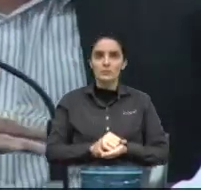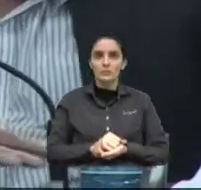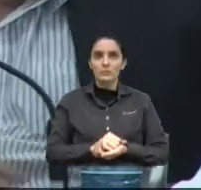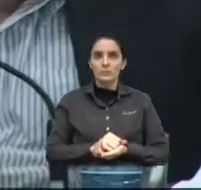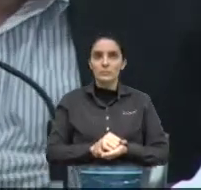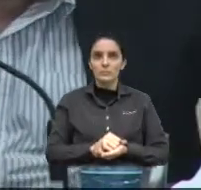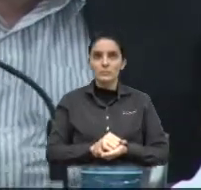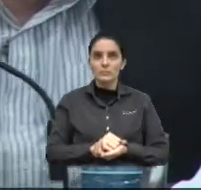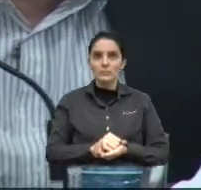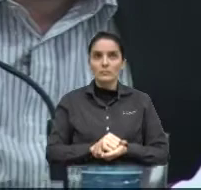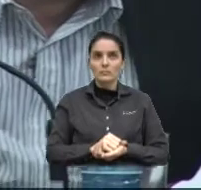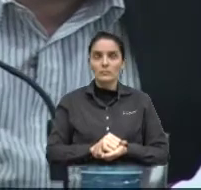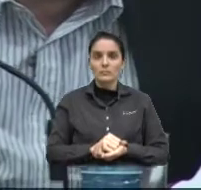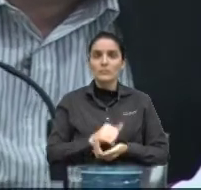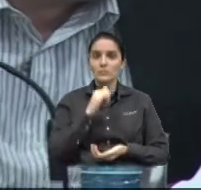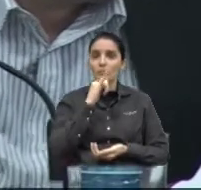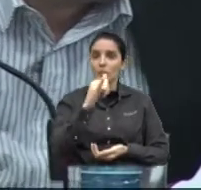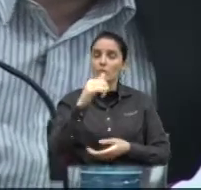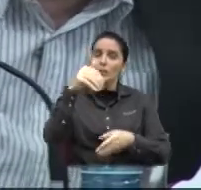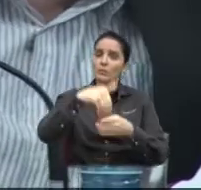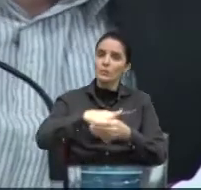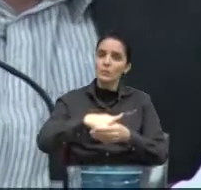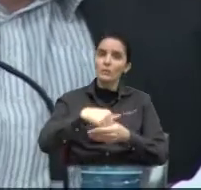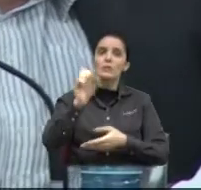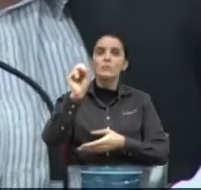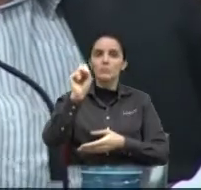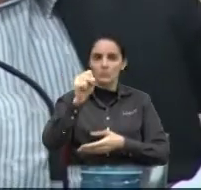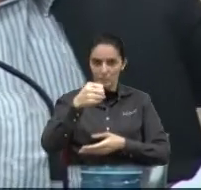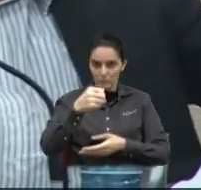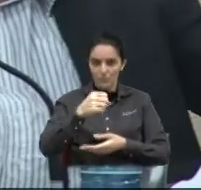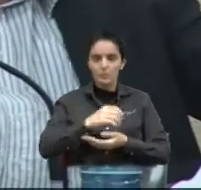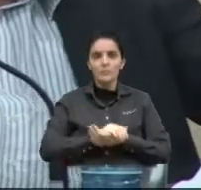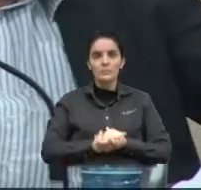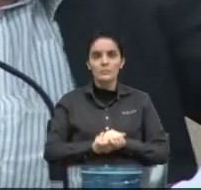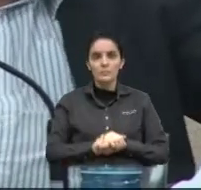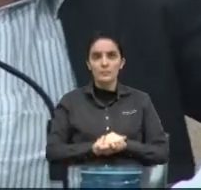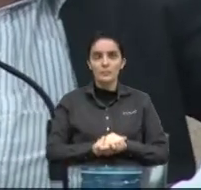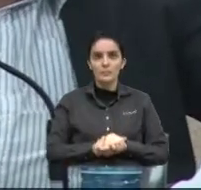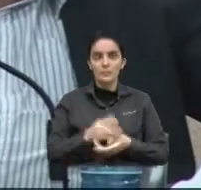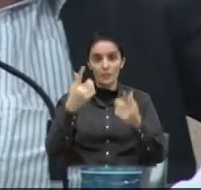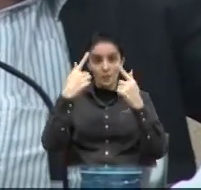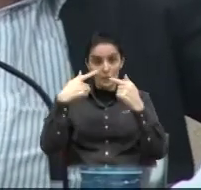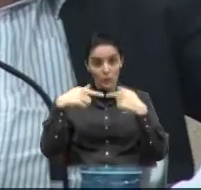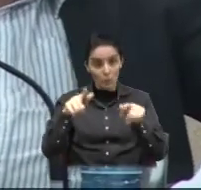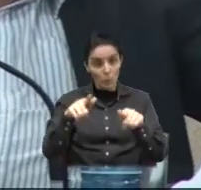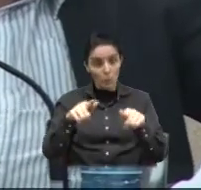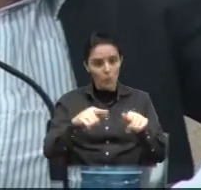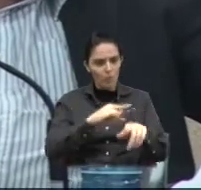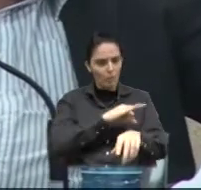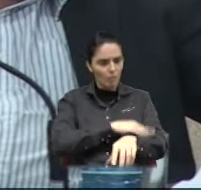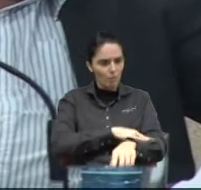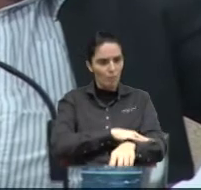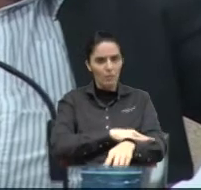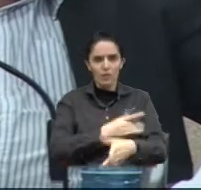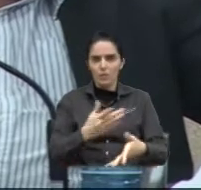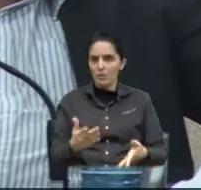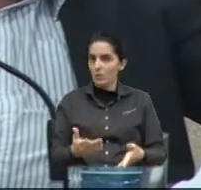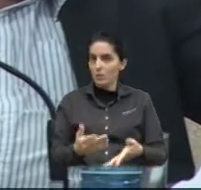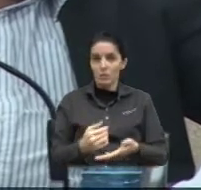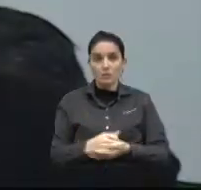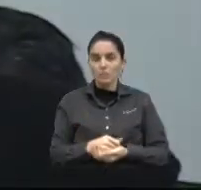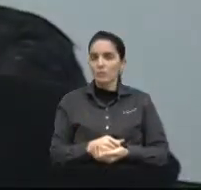agora quero dizer que votarei a favor da moção sou contra porque não vejo